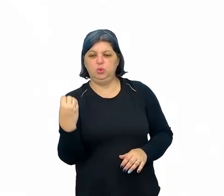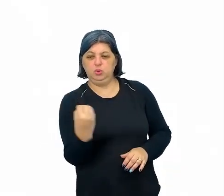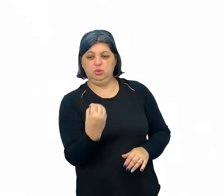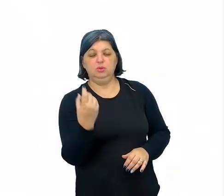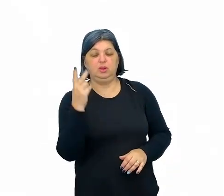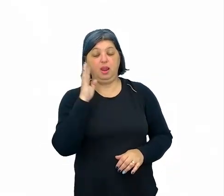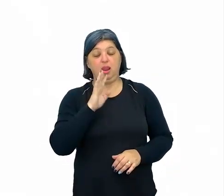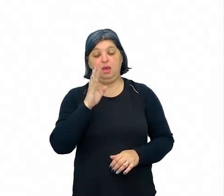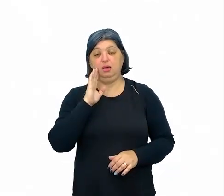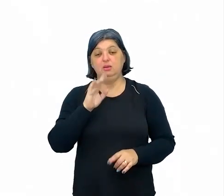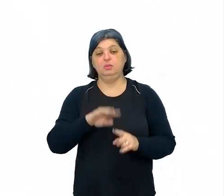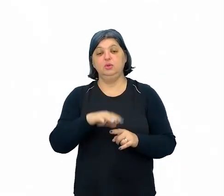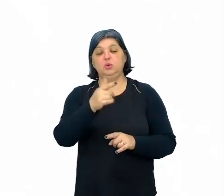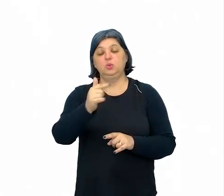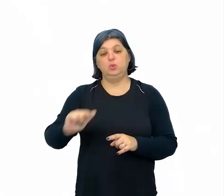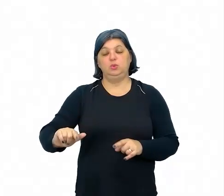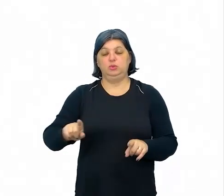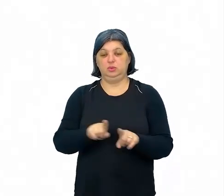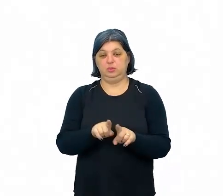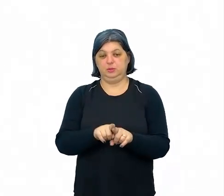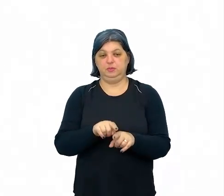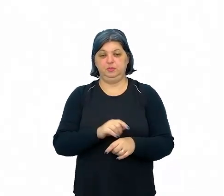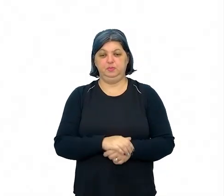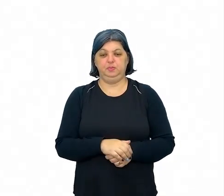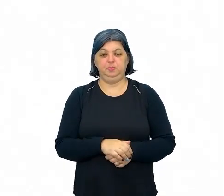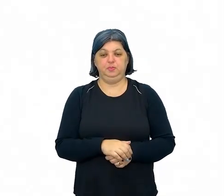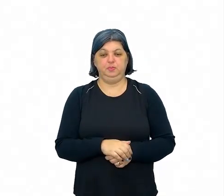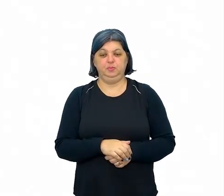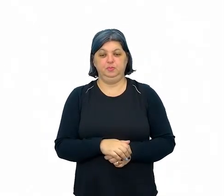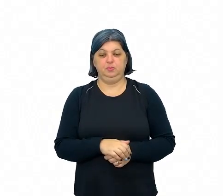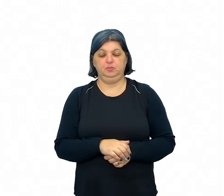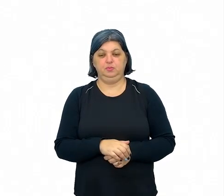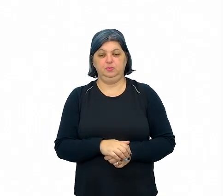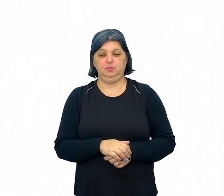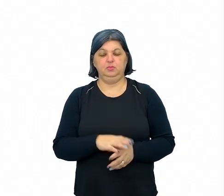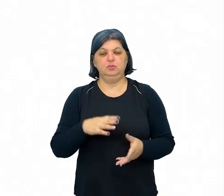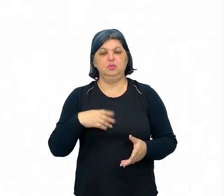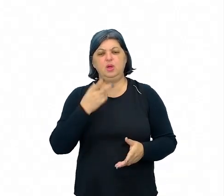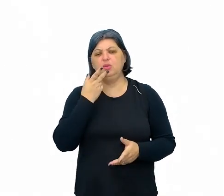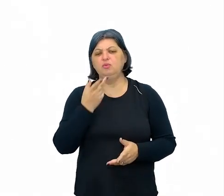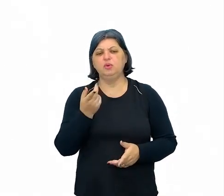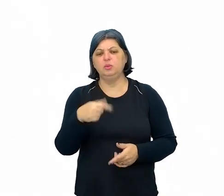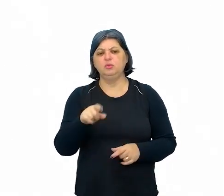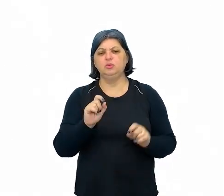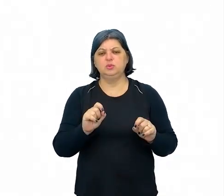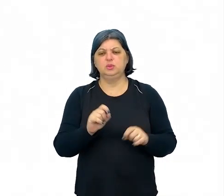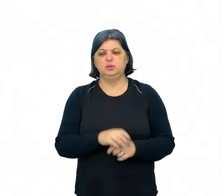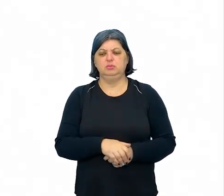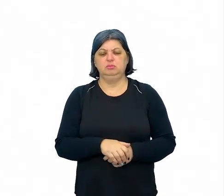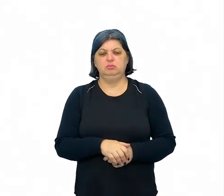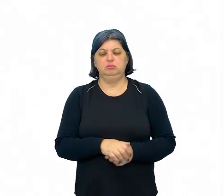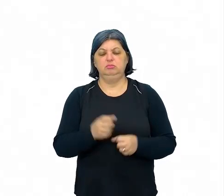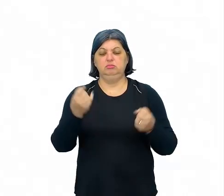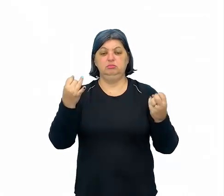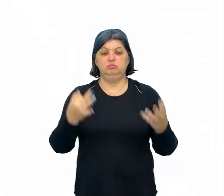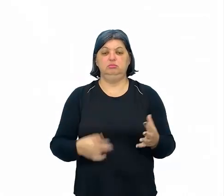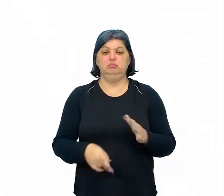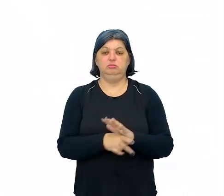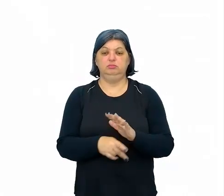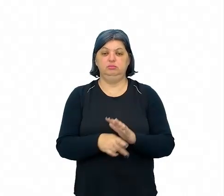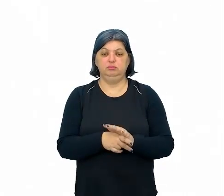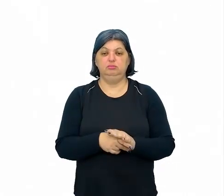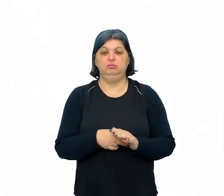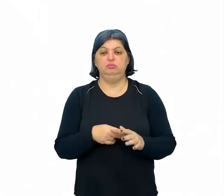outros, como a gente colocou aqui, tá? E aí, eu digo para vocês o seguinte, né? Ao definirmos os